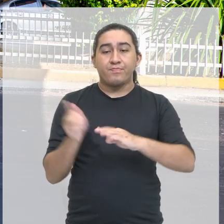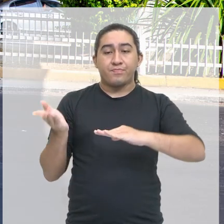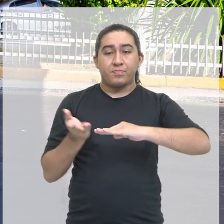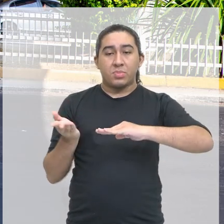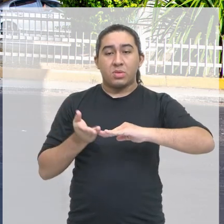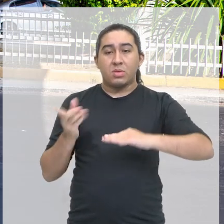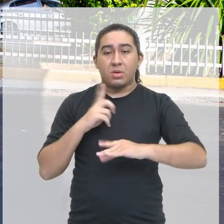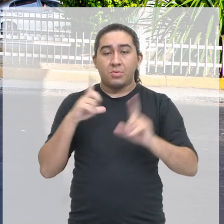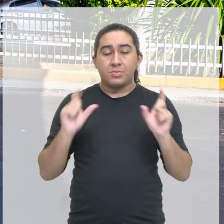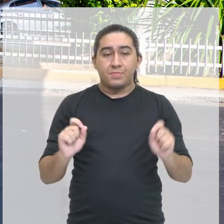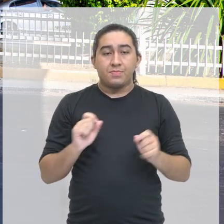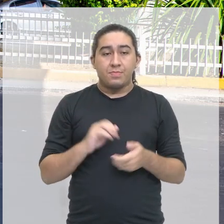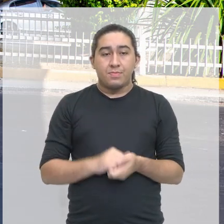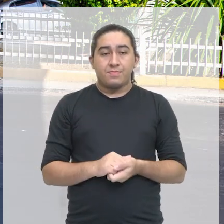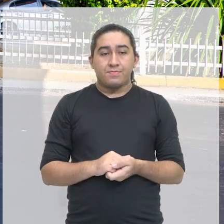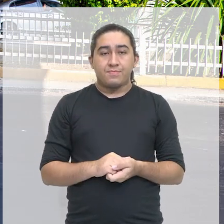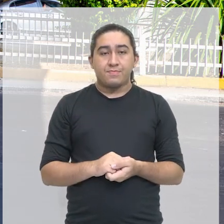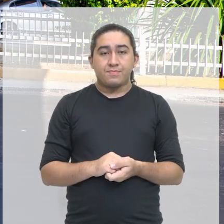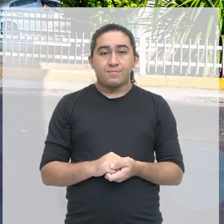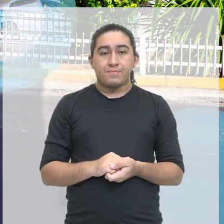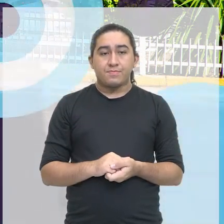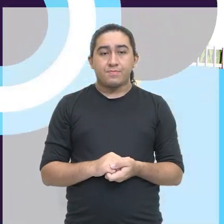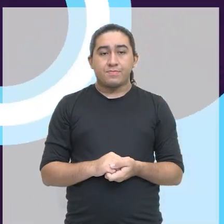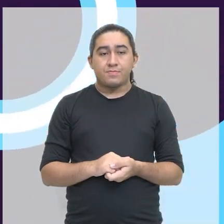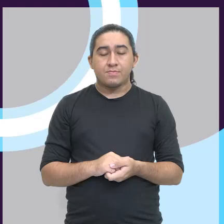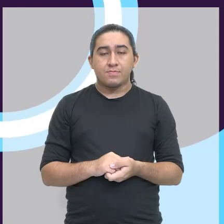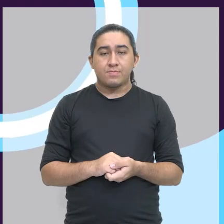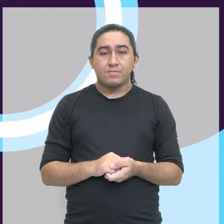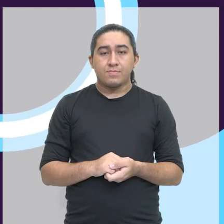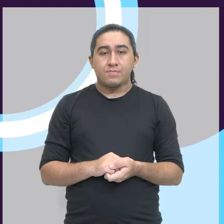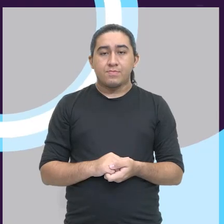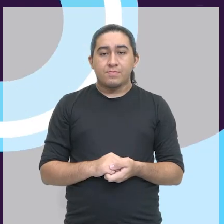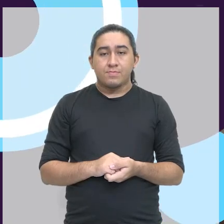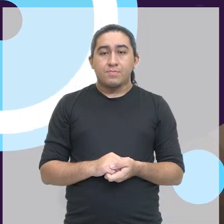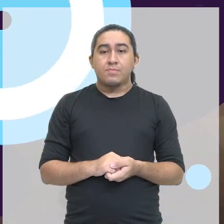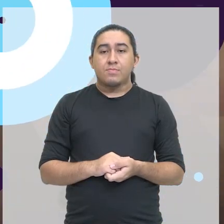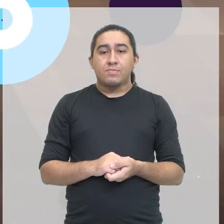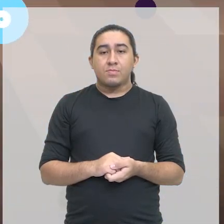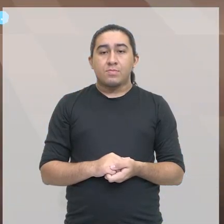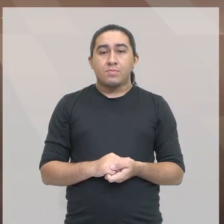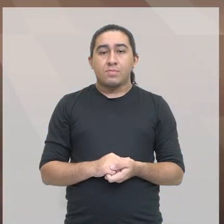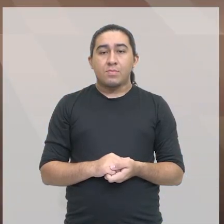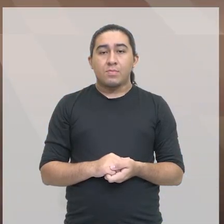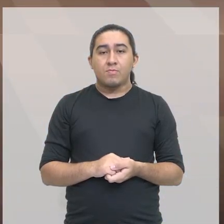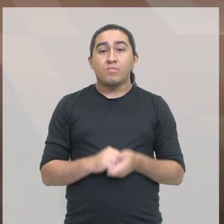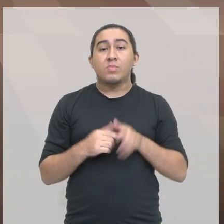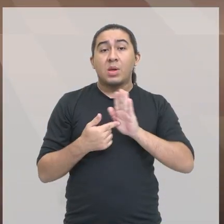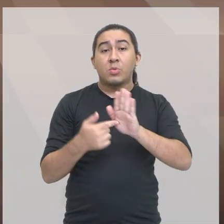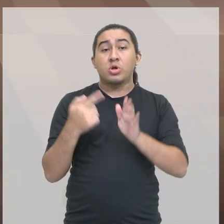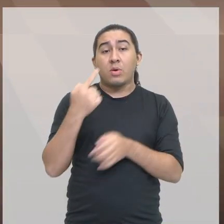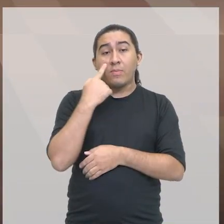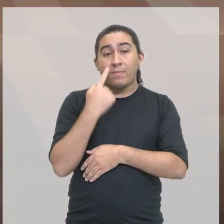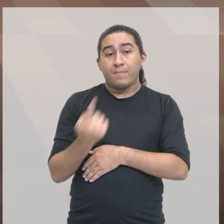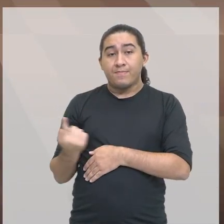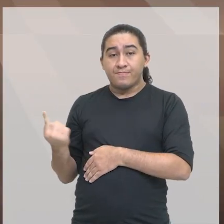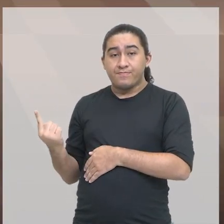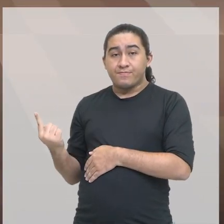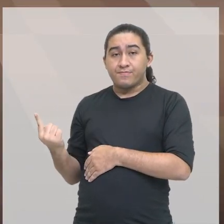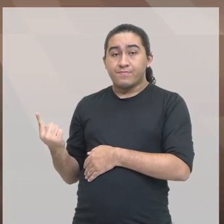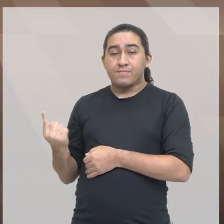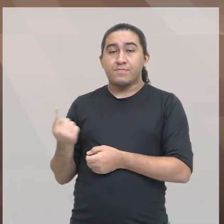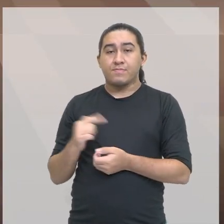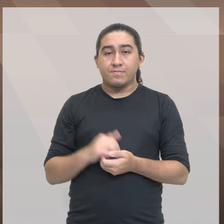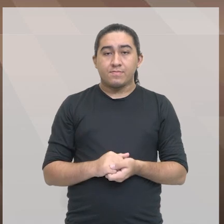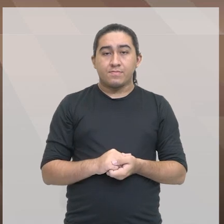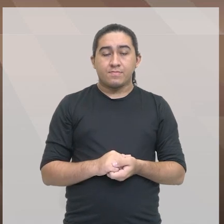nós temos a arte conceitual. Vamos mostrar para vocês na galeria. Como eu falei para vocês que na arte contemporânea